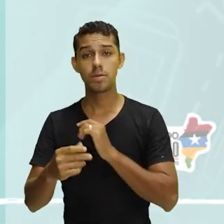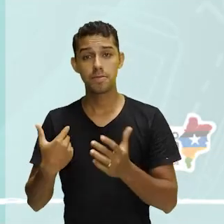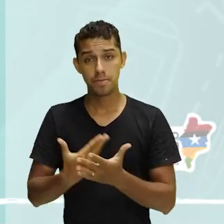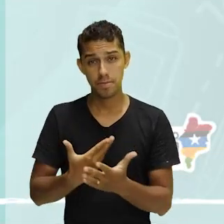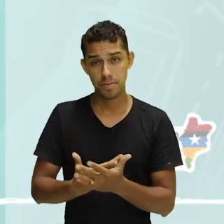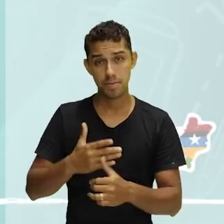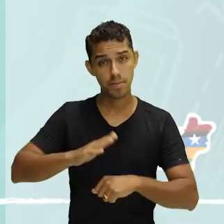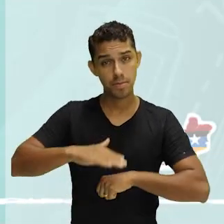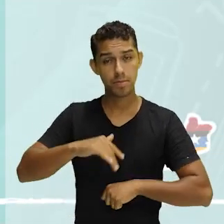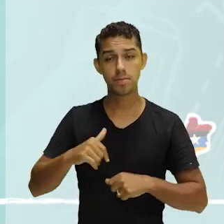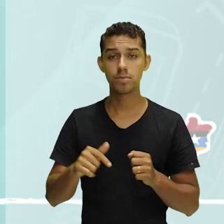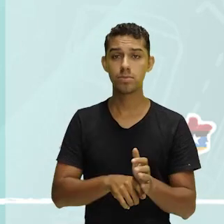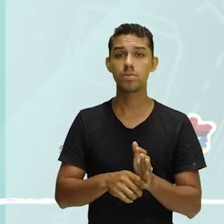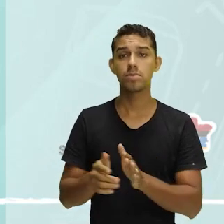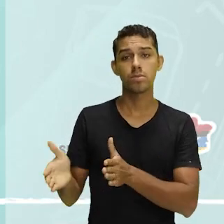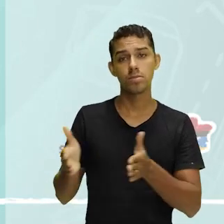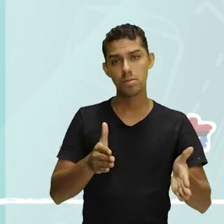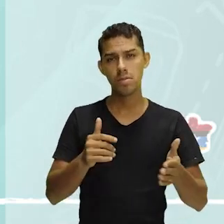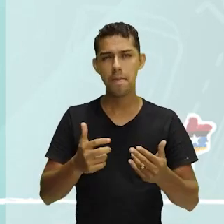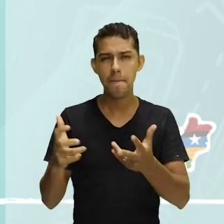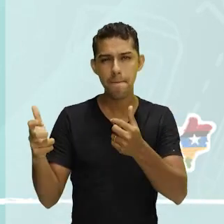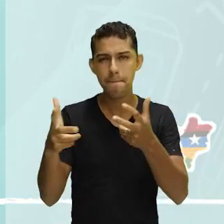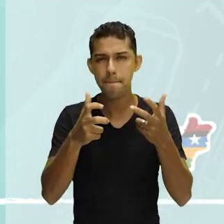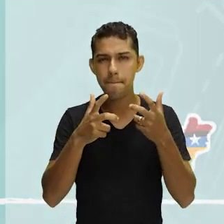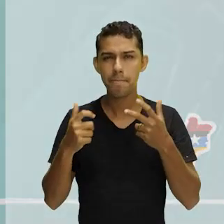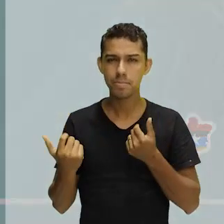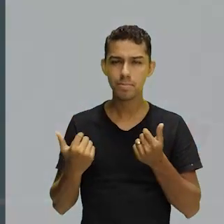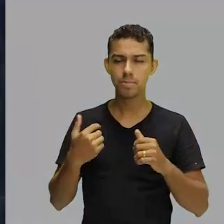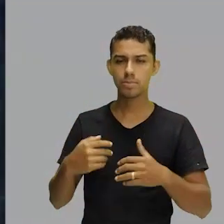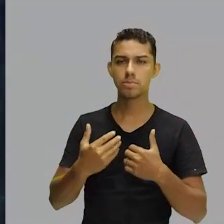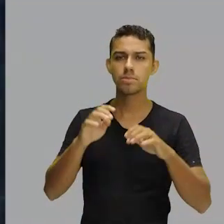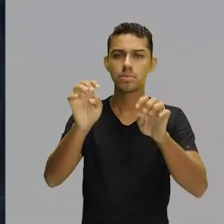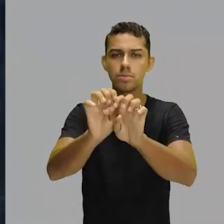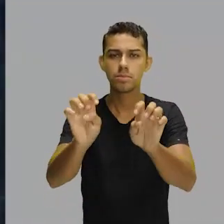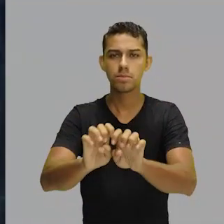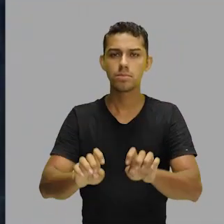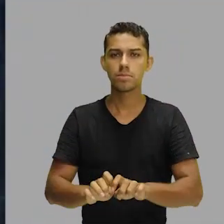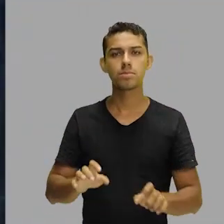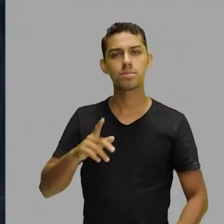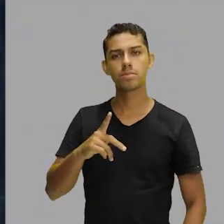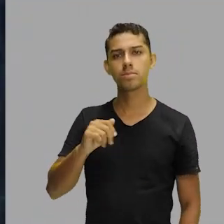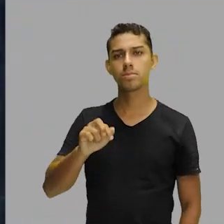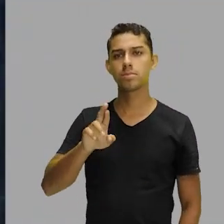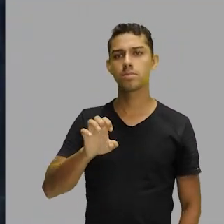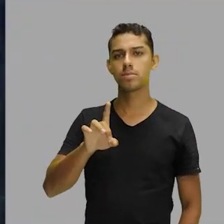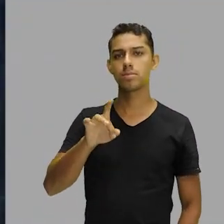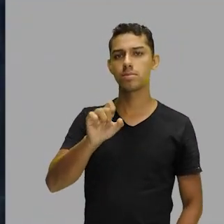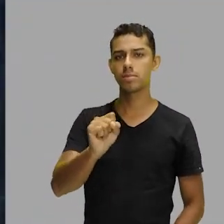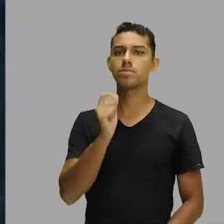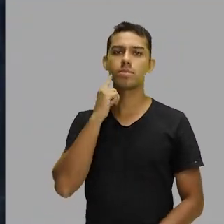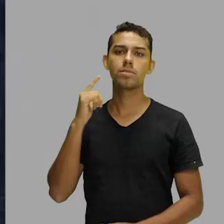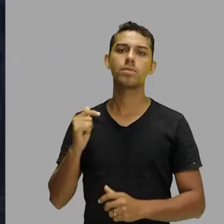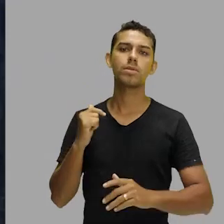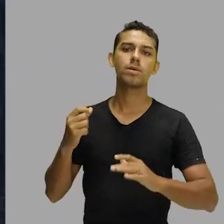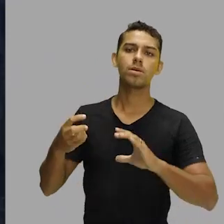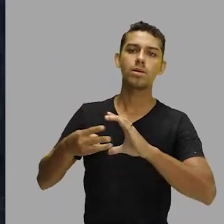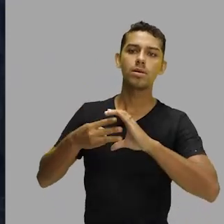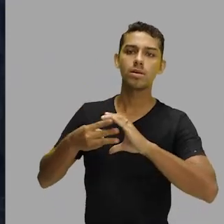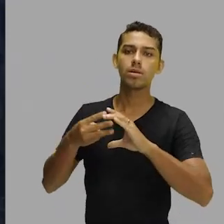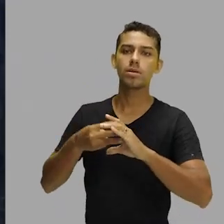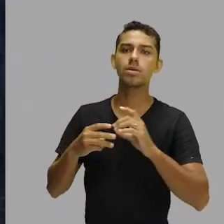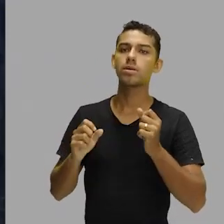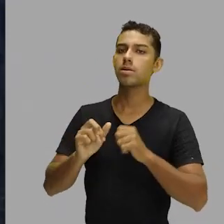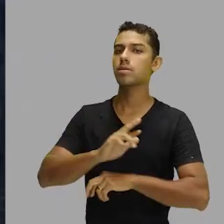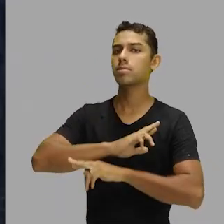estudos mais recentes, percebeu-se que a estrutura da parede celular bacteriana é totalmente